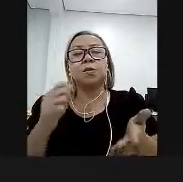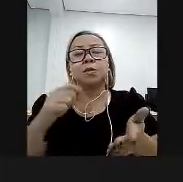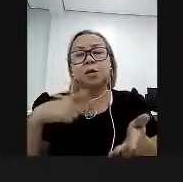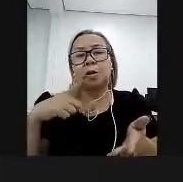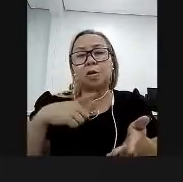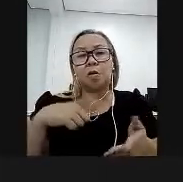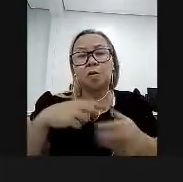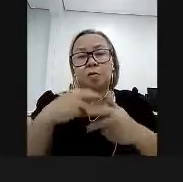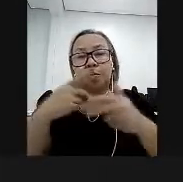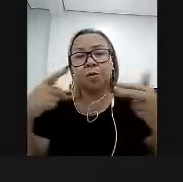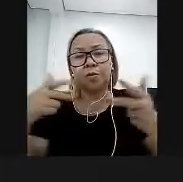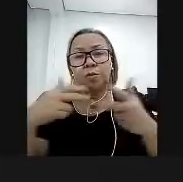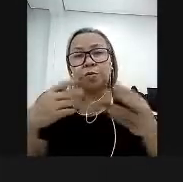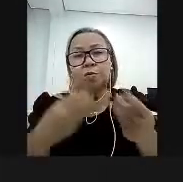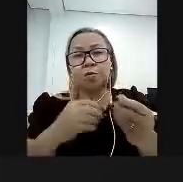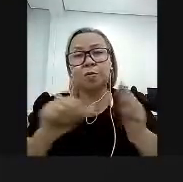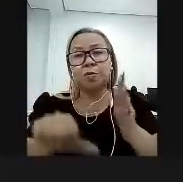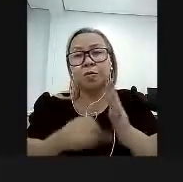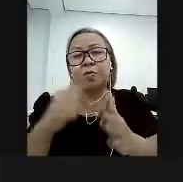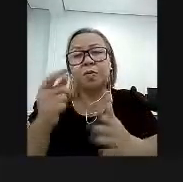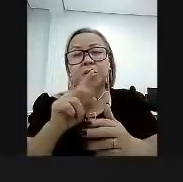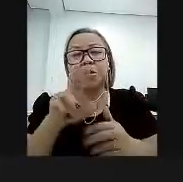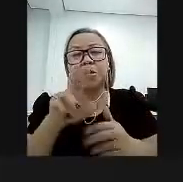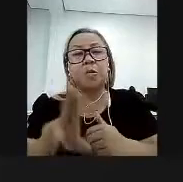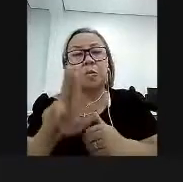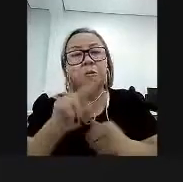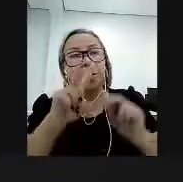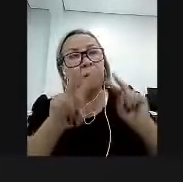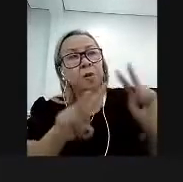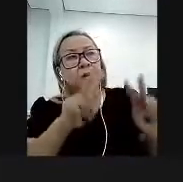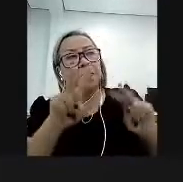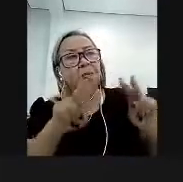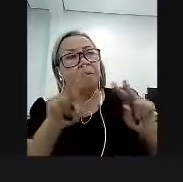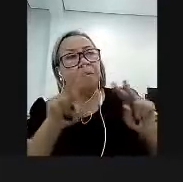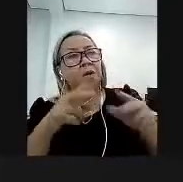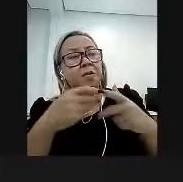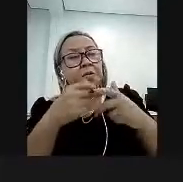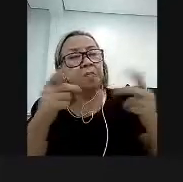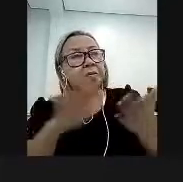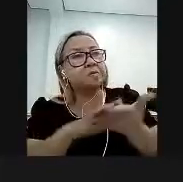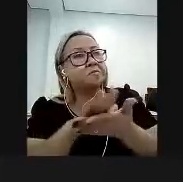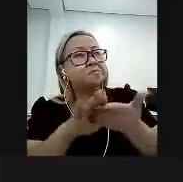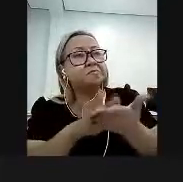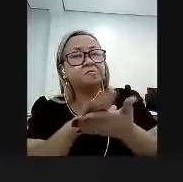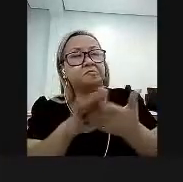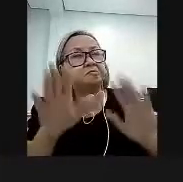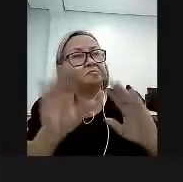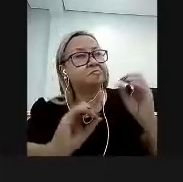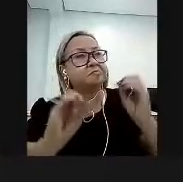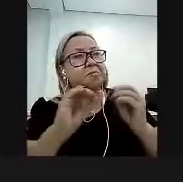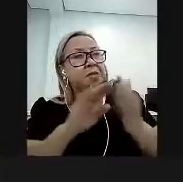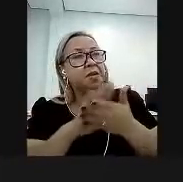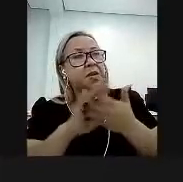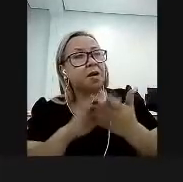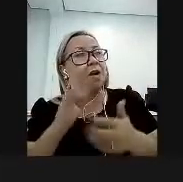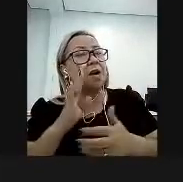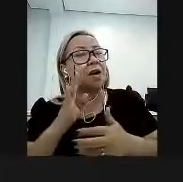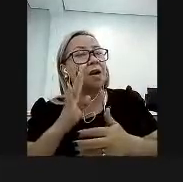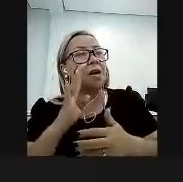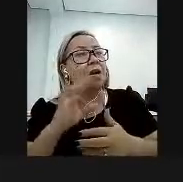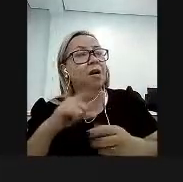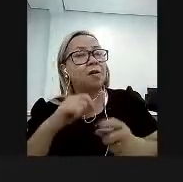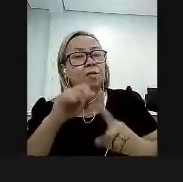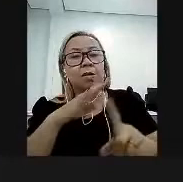que muitas vezes eu não uso, né? E fico olhando no ateliê coisas que não servem para nada, né? Para mim é muito legal dentro de uma sociedade onde tudo